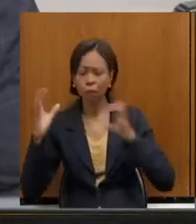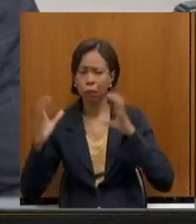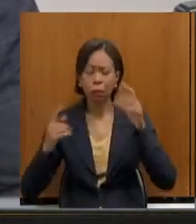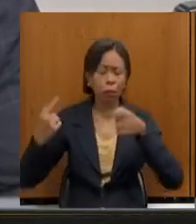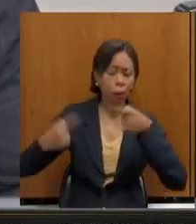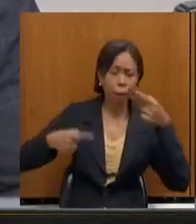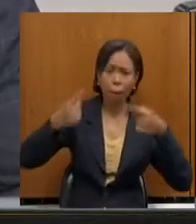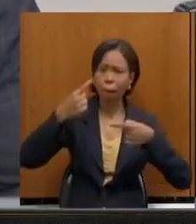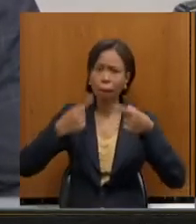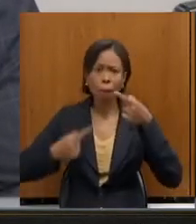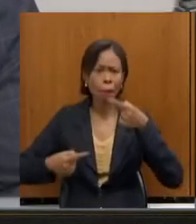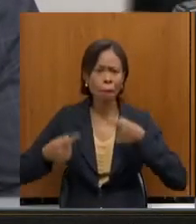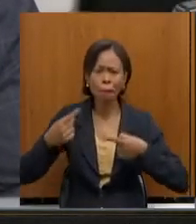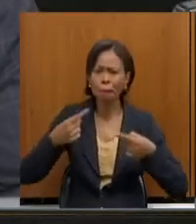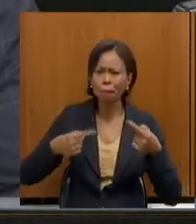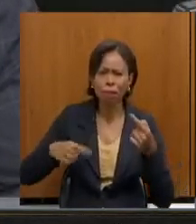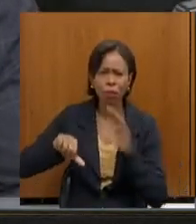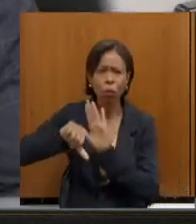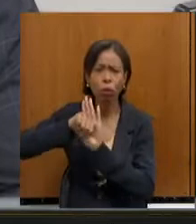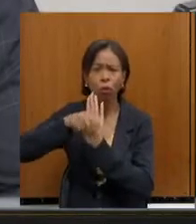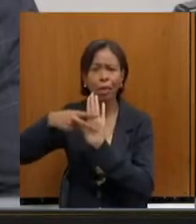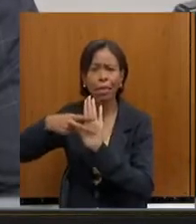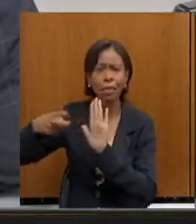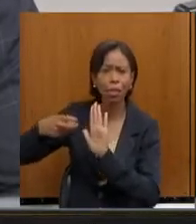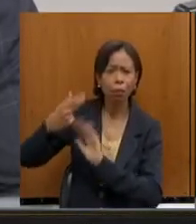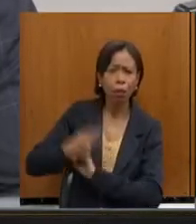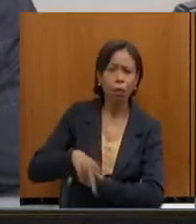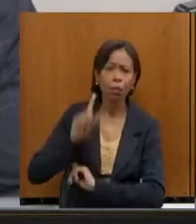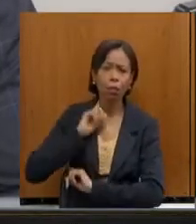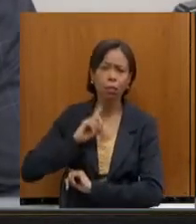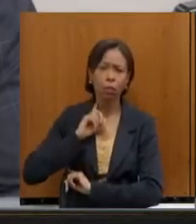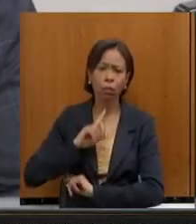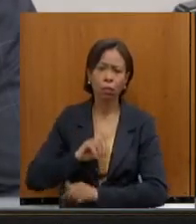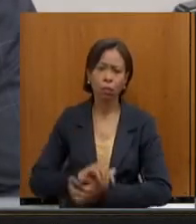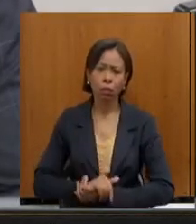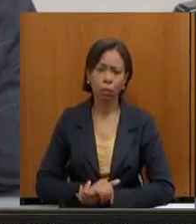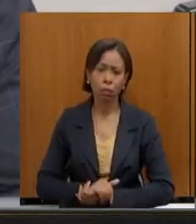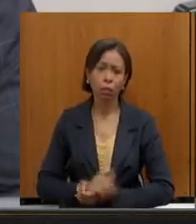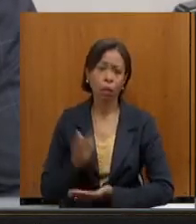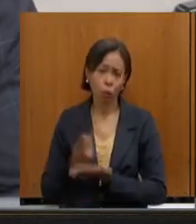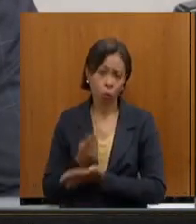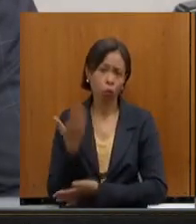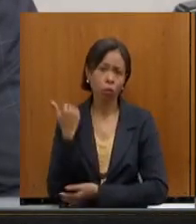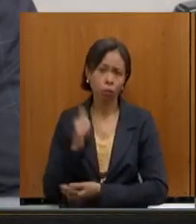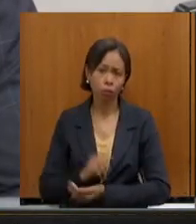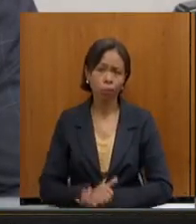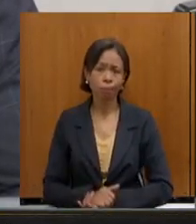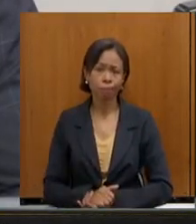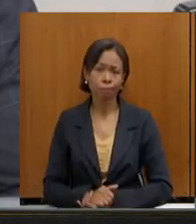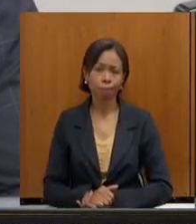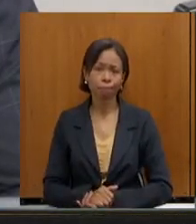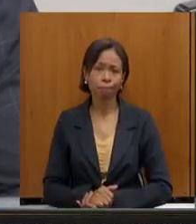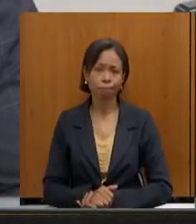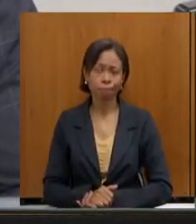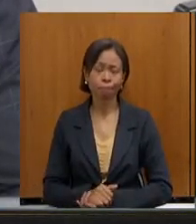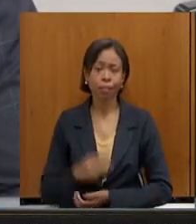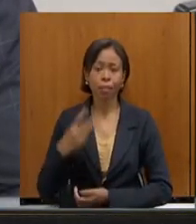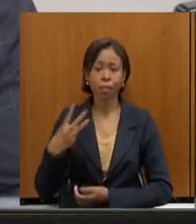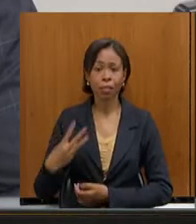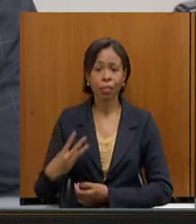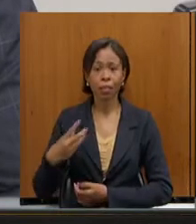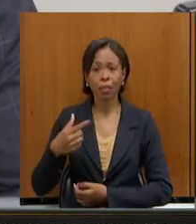para discutir um crime que ocorreu no nosso estado de Minas Gerais e 37